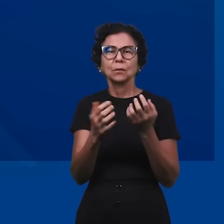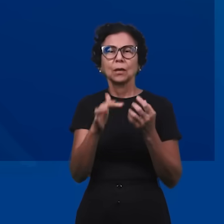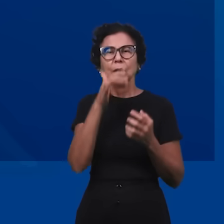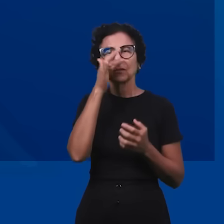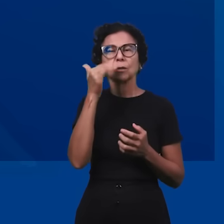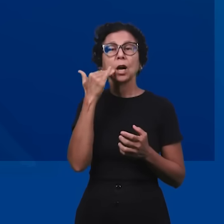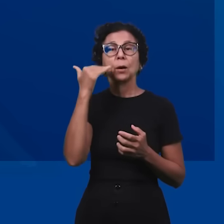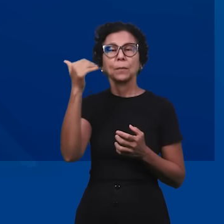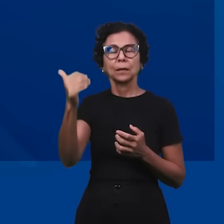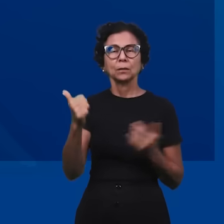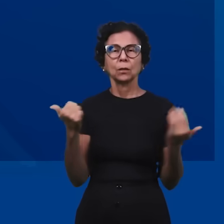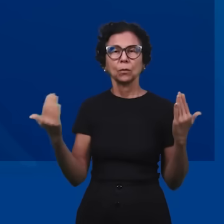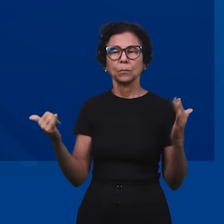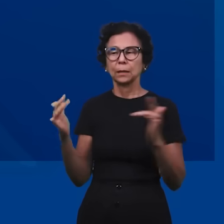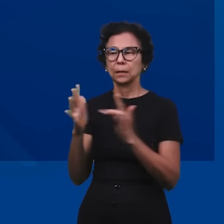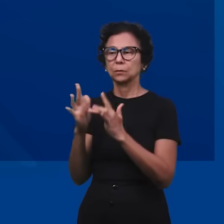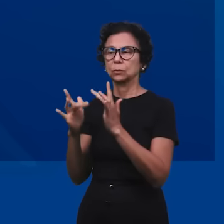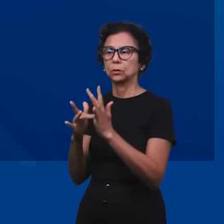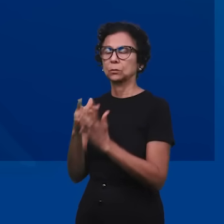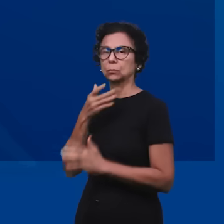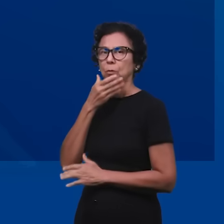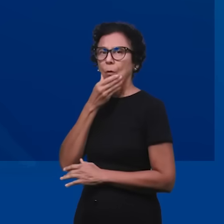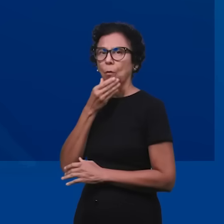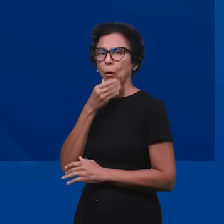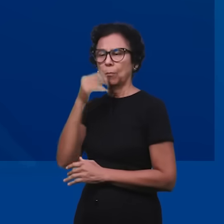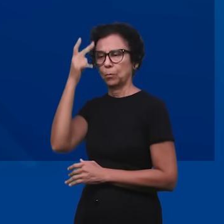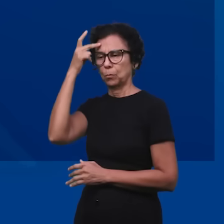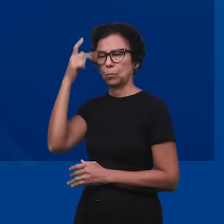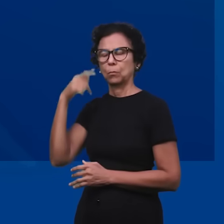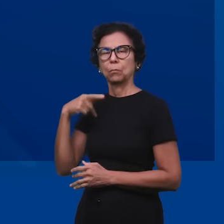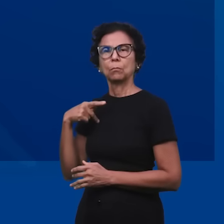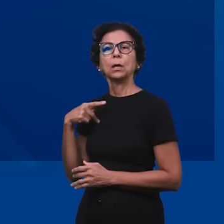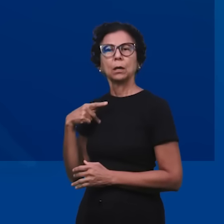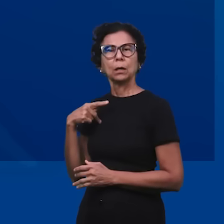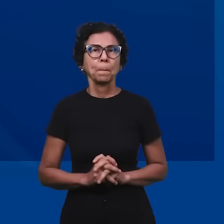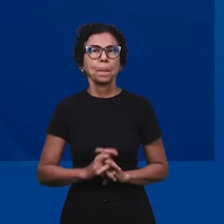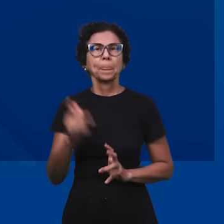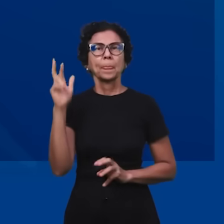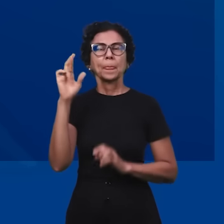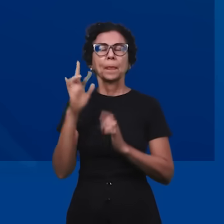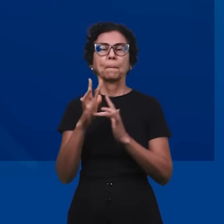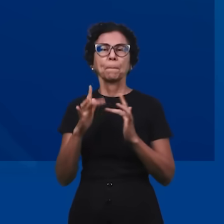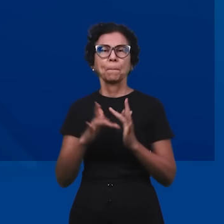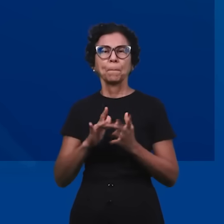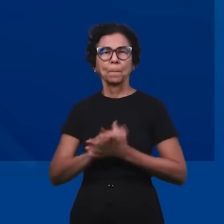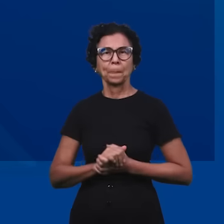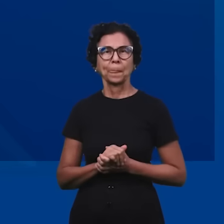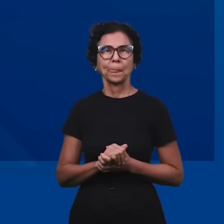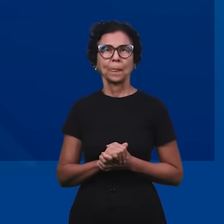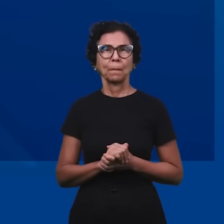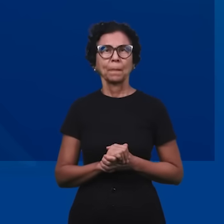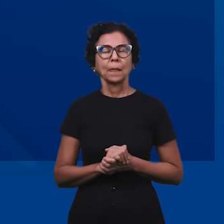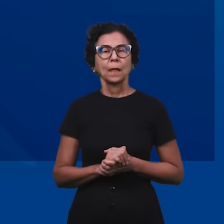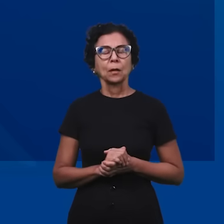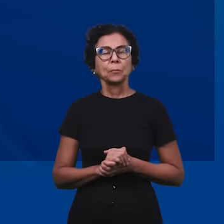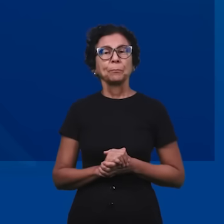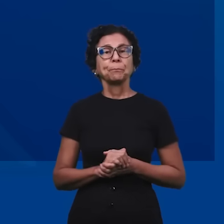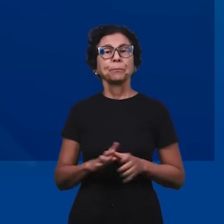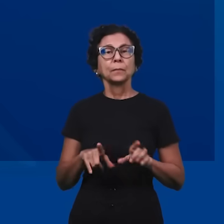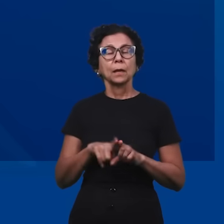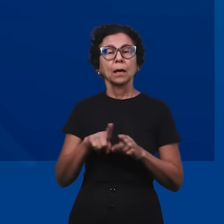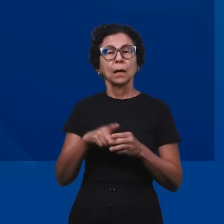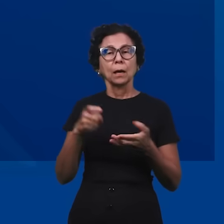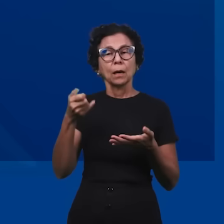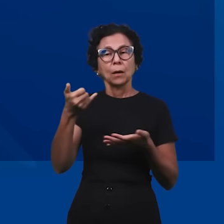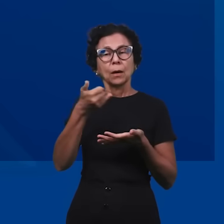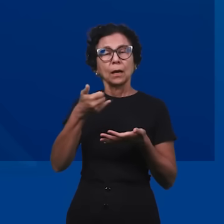melhor parte do trigo, mostrando a essência de Jesus como homem. A paz do Senhor Jesus, irmãos. Respondendo à letra B da pergunta